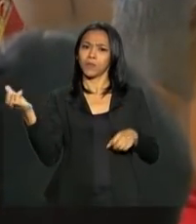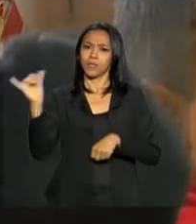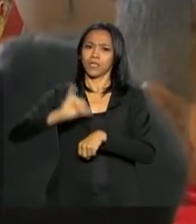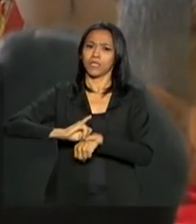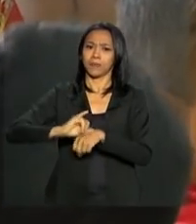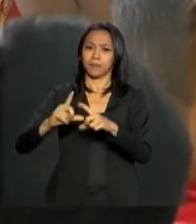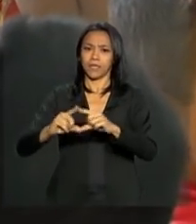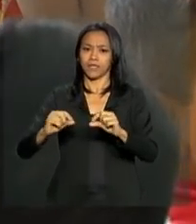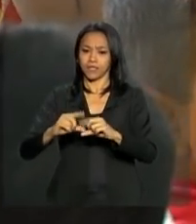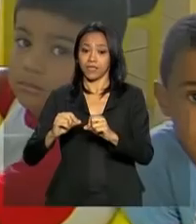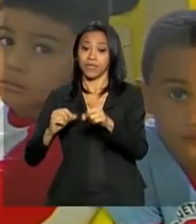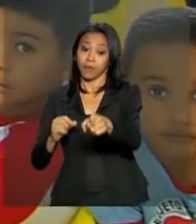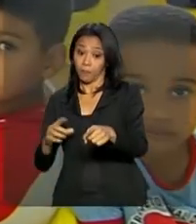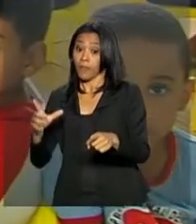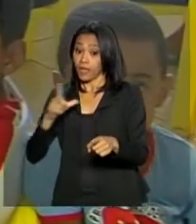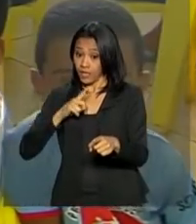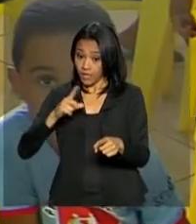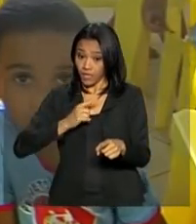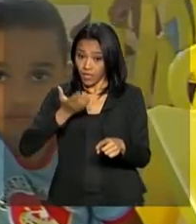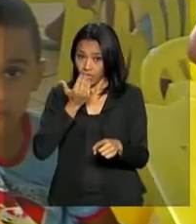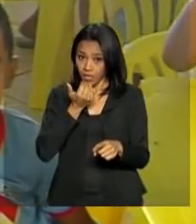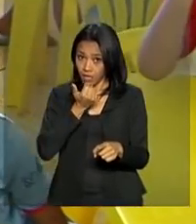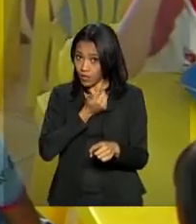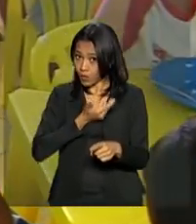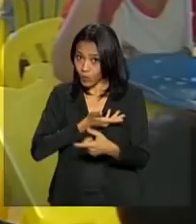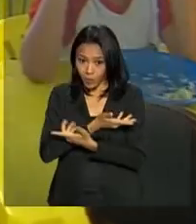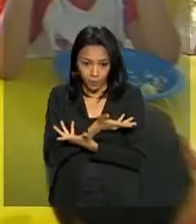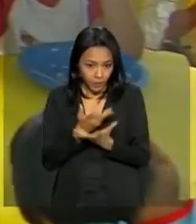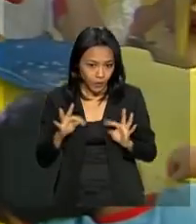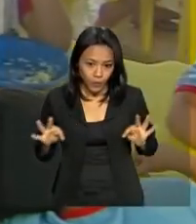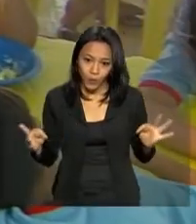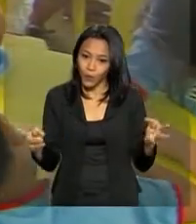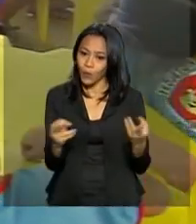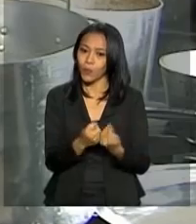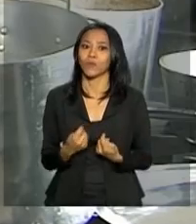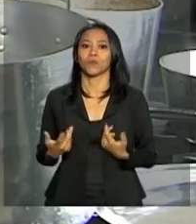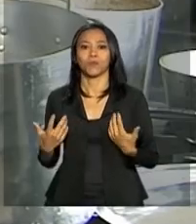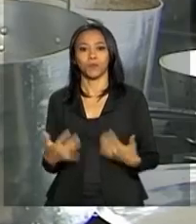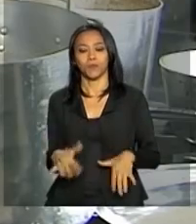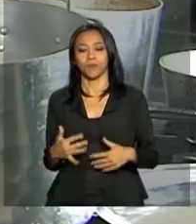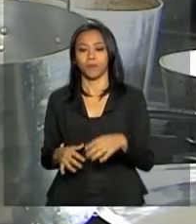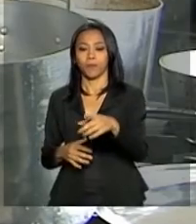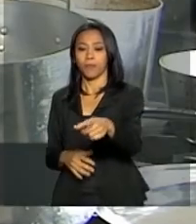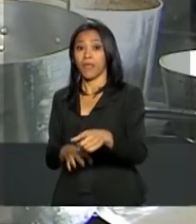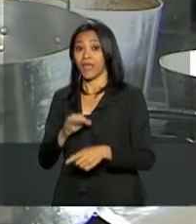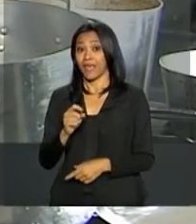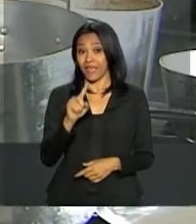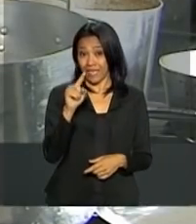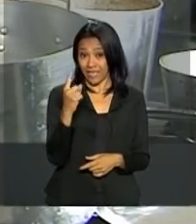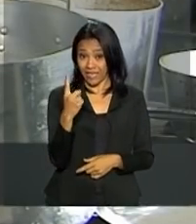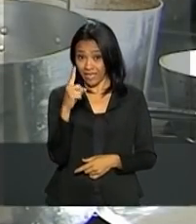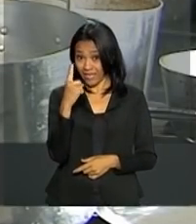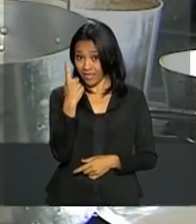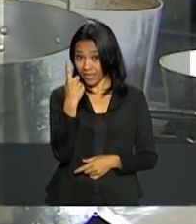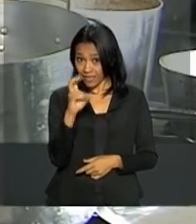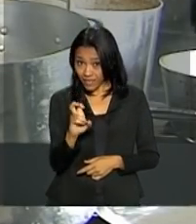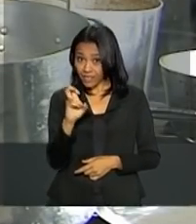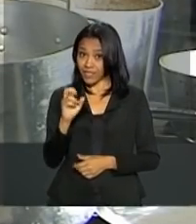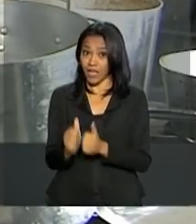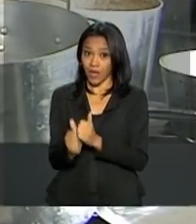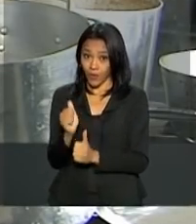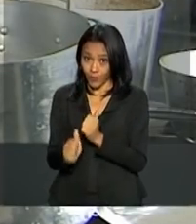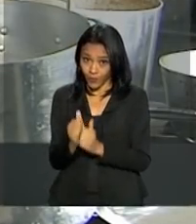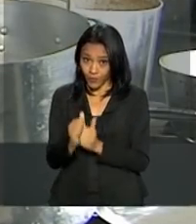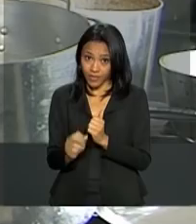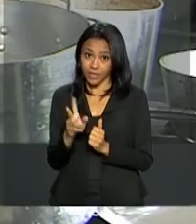produtos necessários para matar a fome de toda essa criançada é grande a 15 quilos de arroz 2